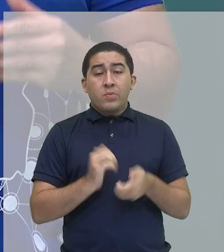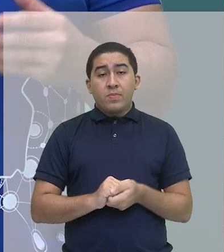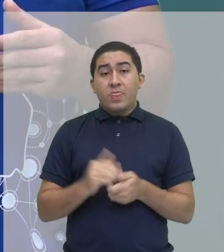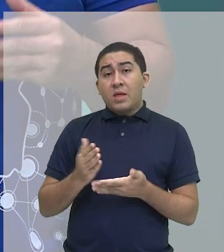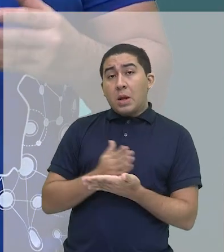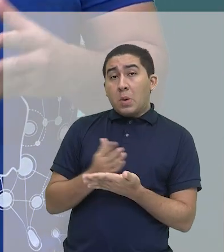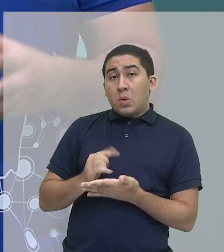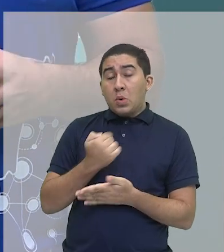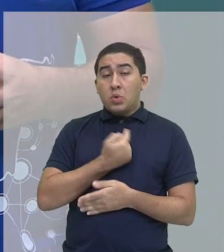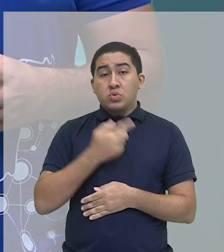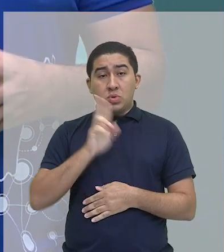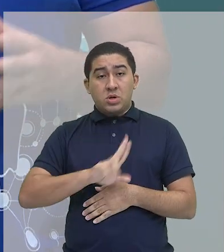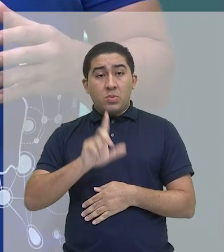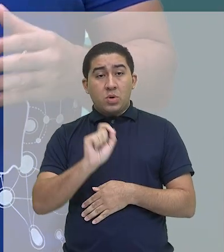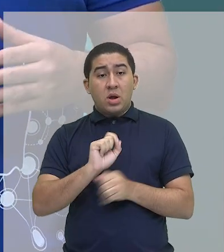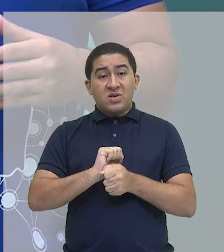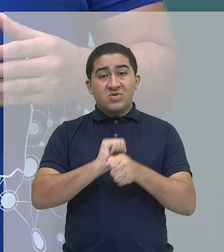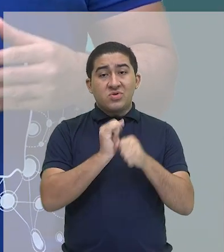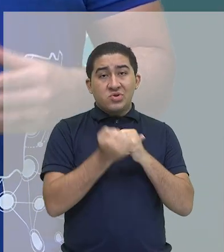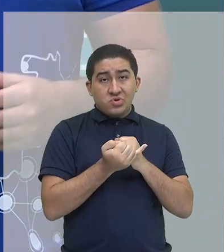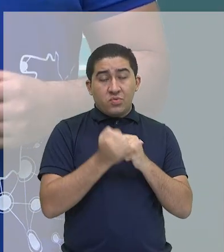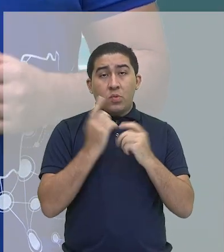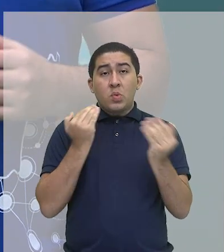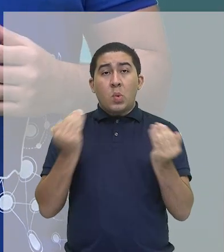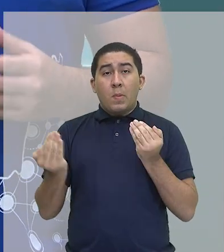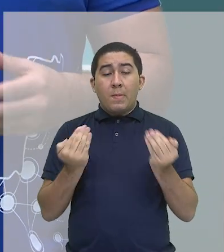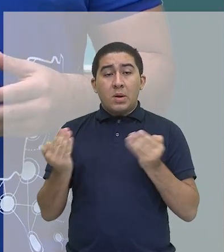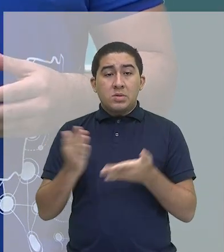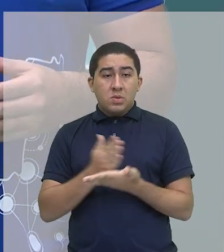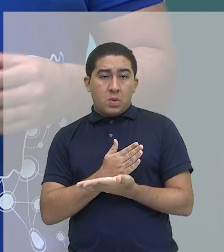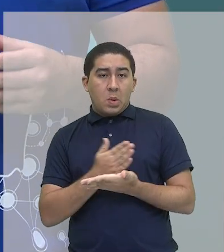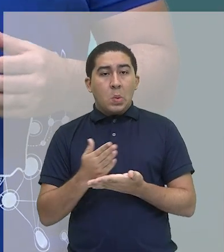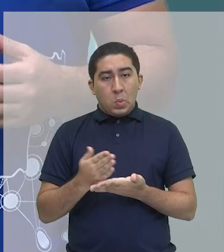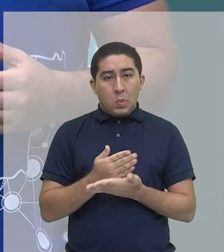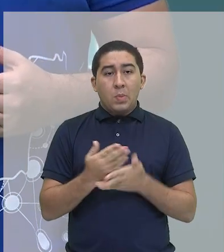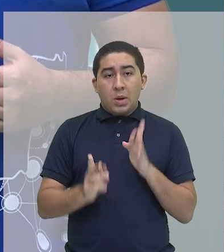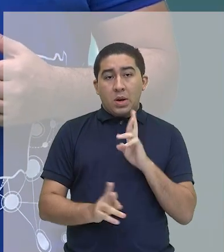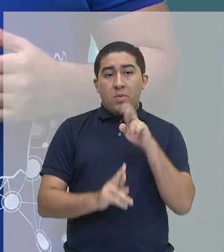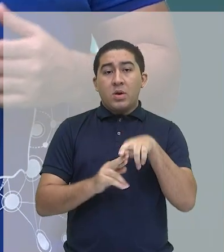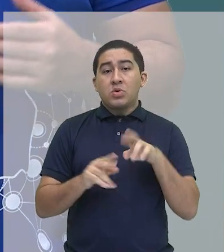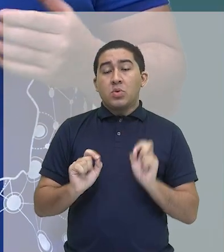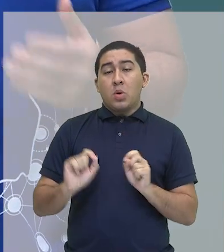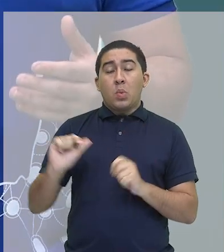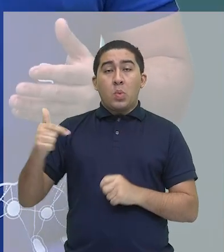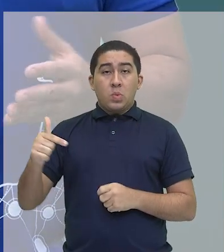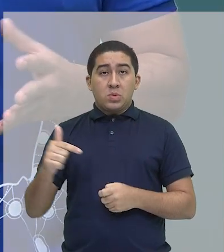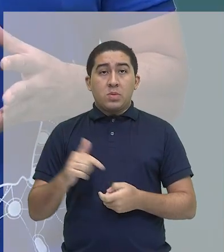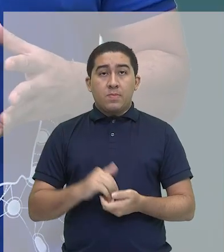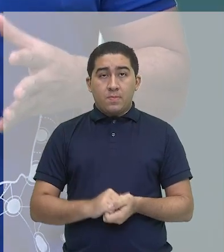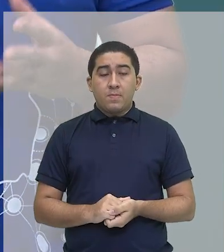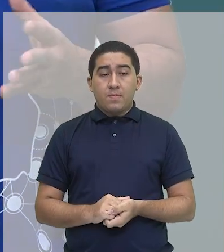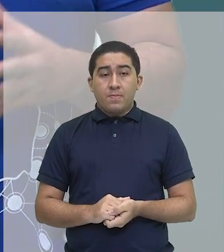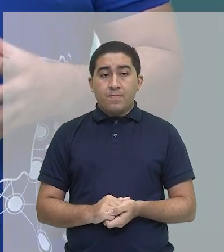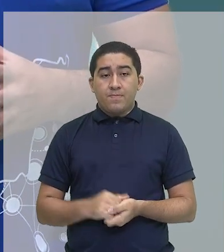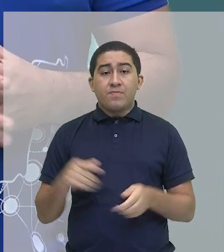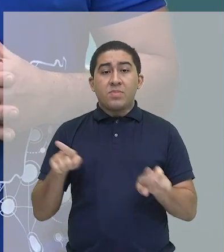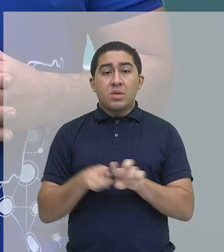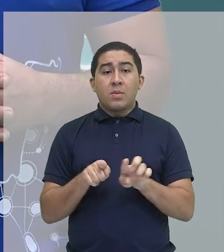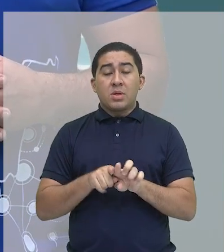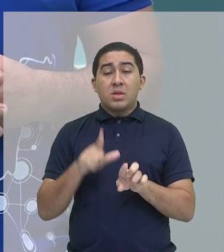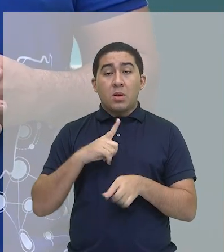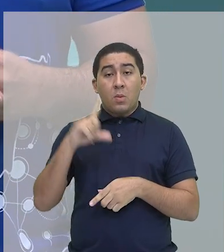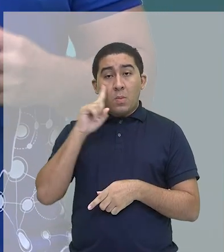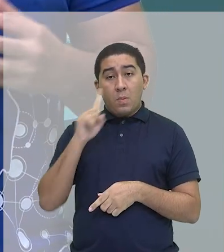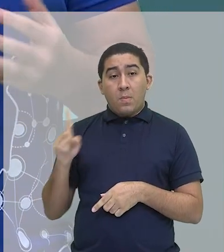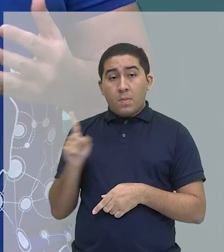usamos com os adjetivos, que comparam alguma coisa em relação a outra. E aí nós temos, olha